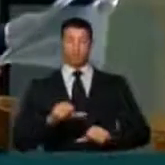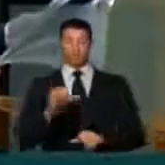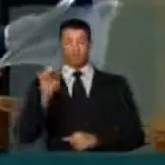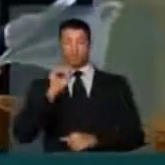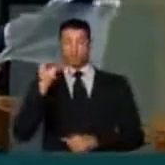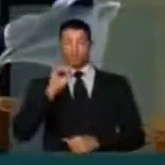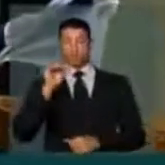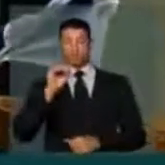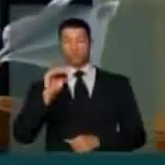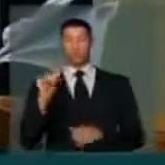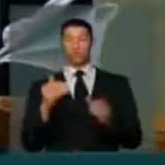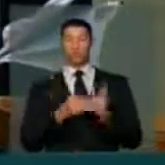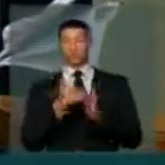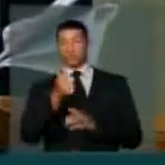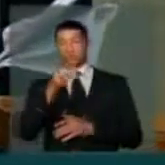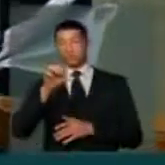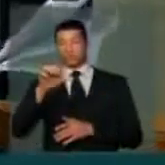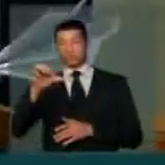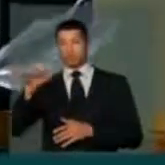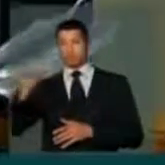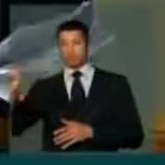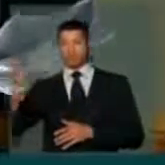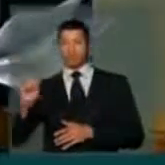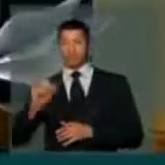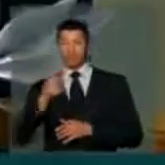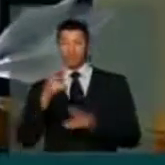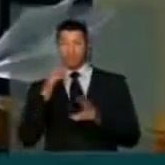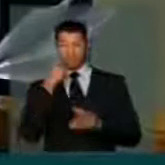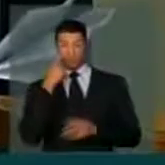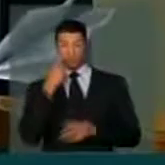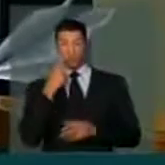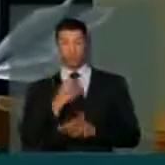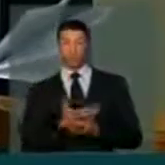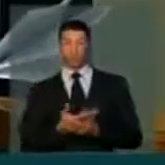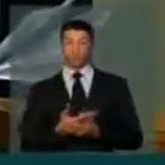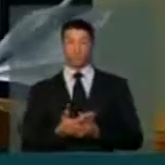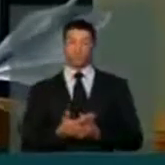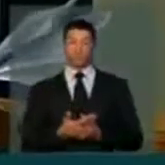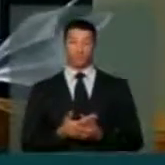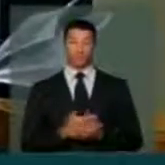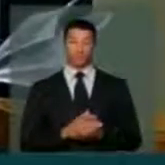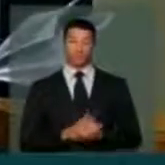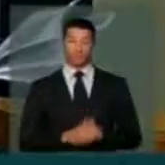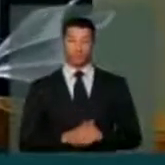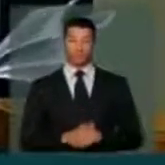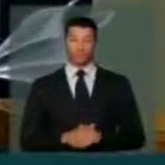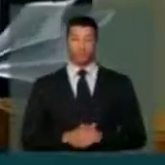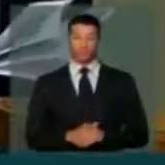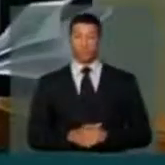outubro desde 1998. Olha, vejam só, senhores e senhoras e deputados,